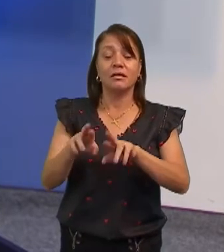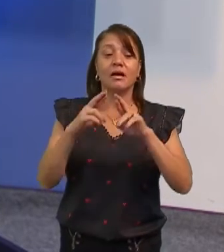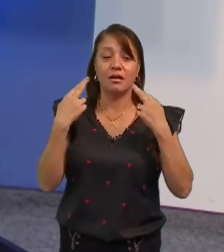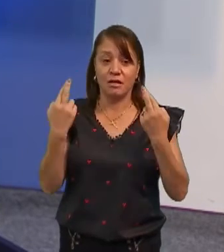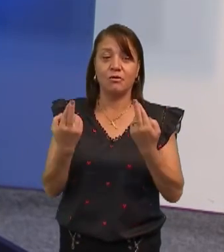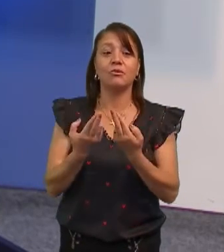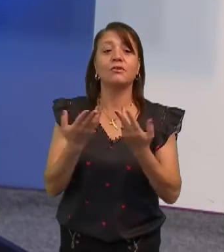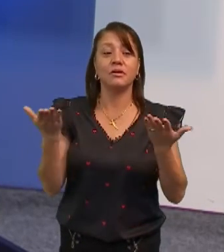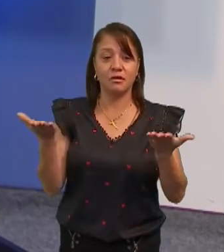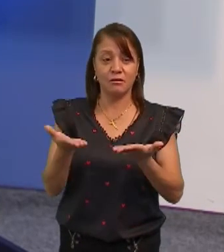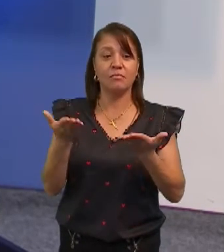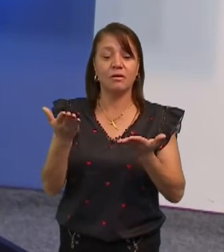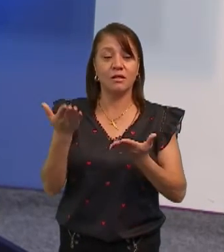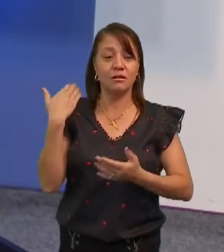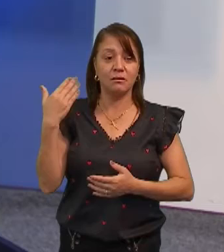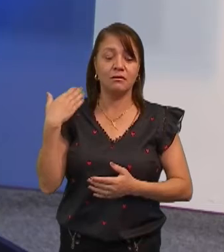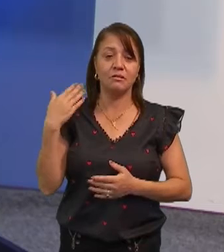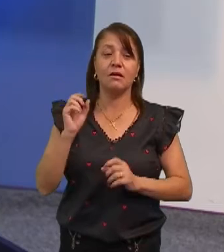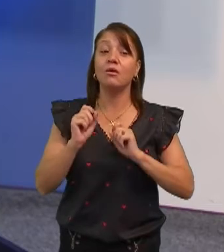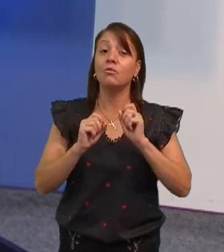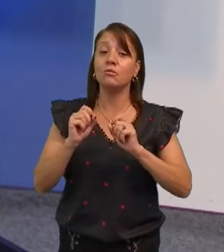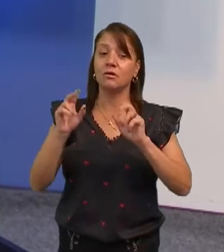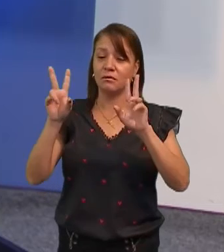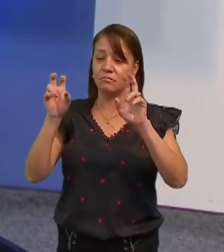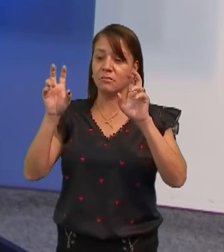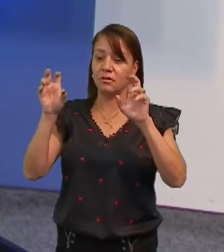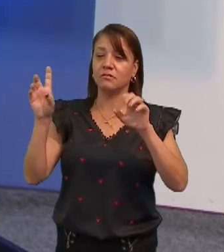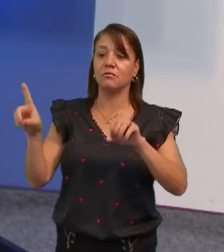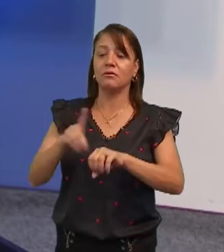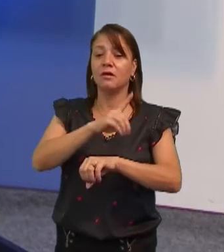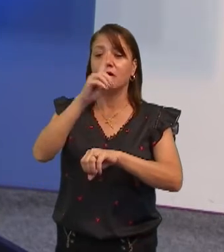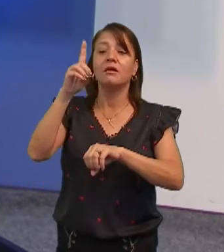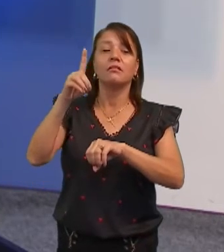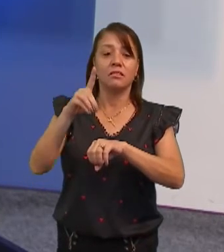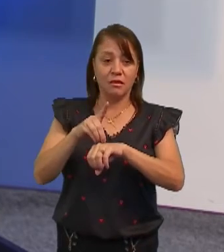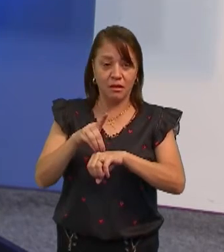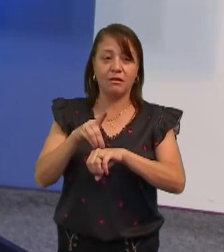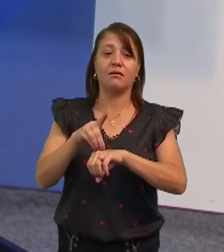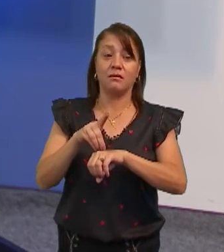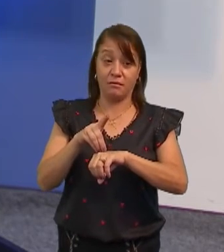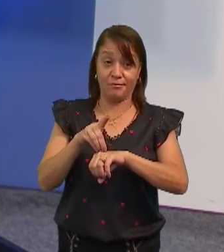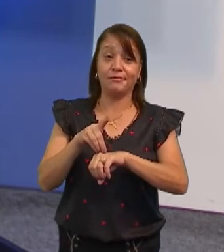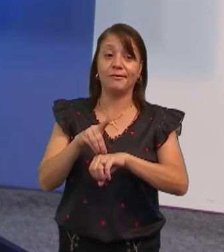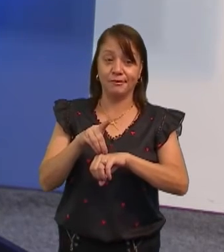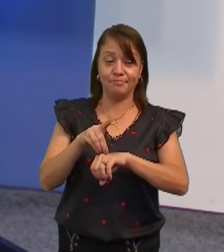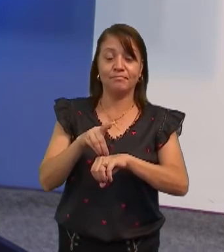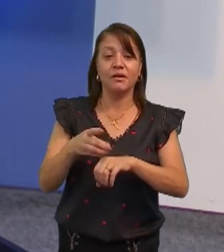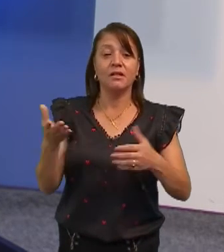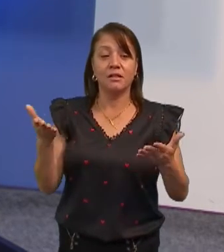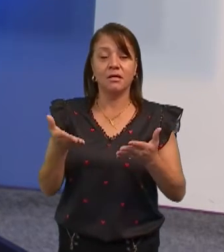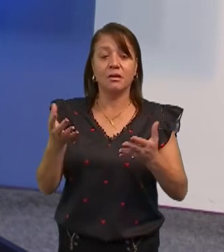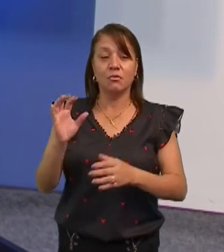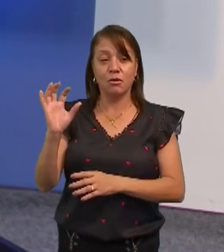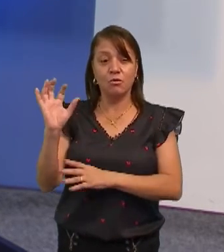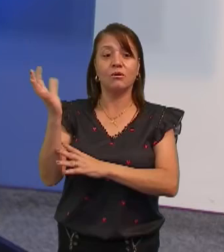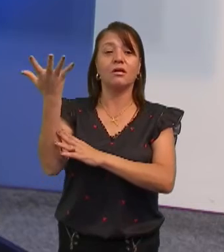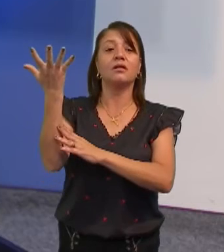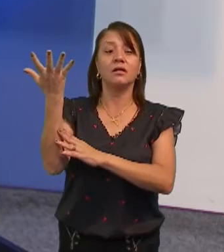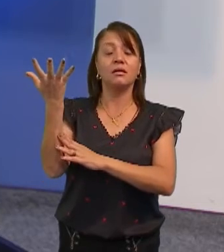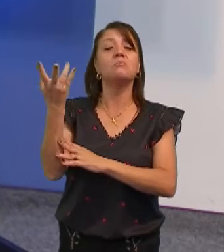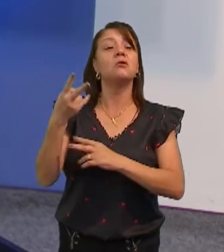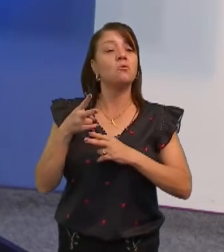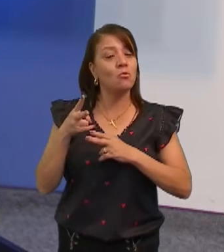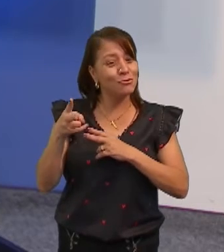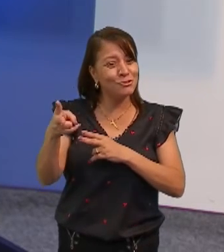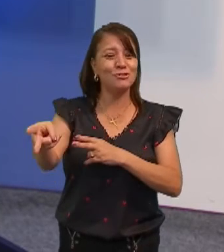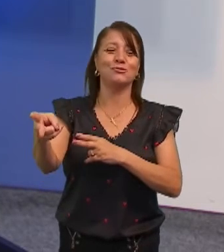anteriores é a questão da dengue a gente tá num outono num outono bem atípico até então né e os casos parece que continuam